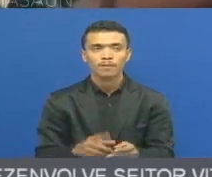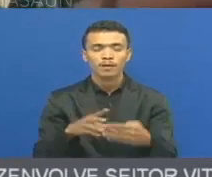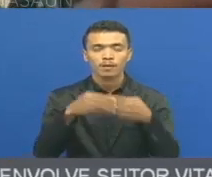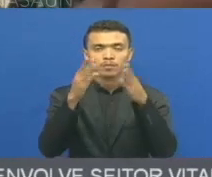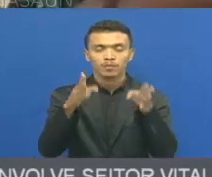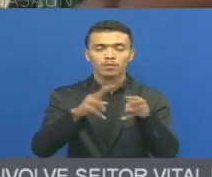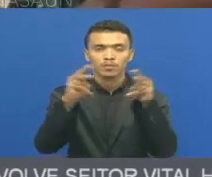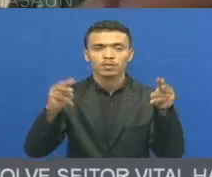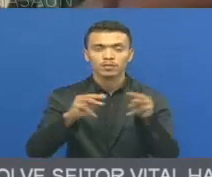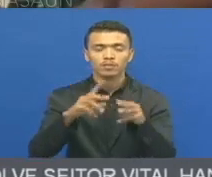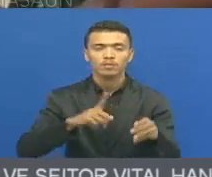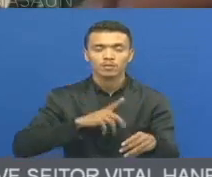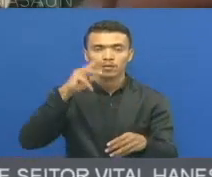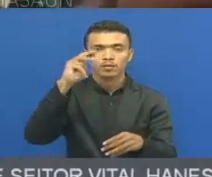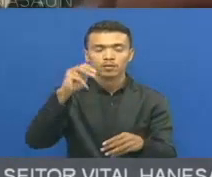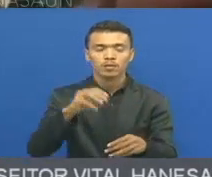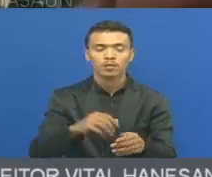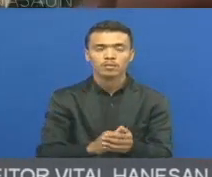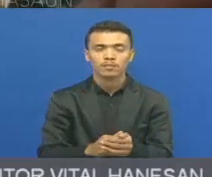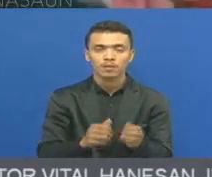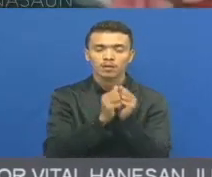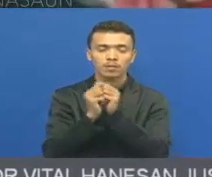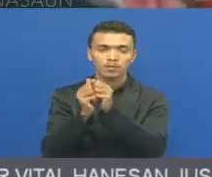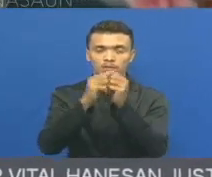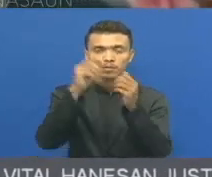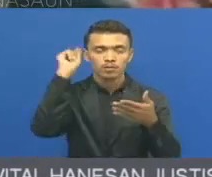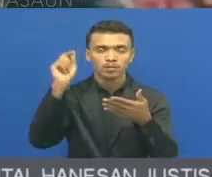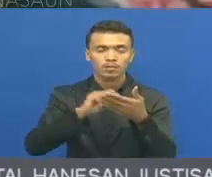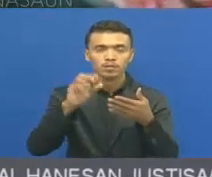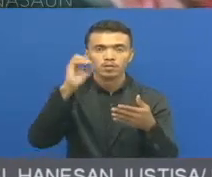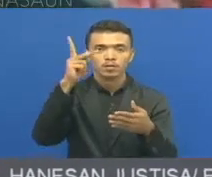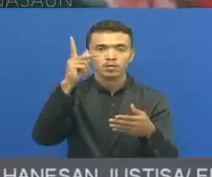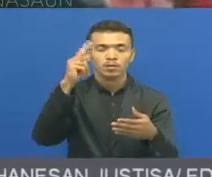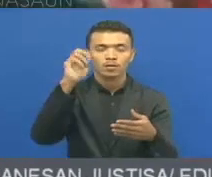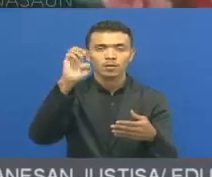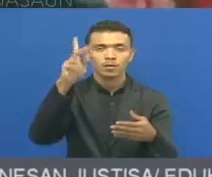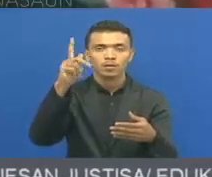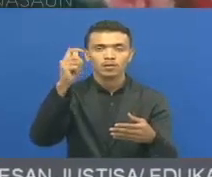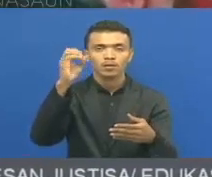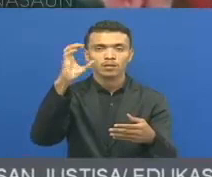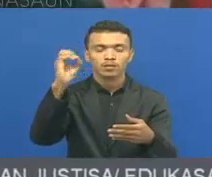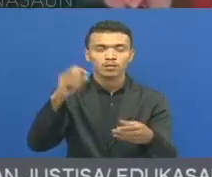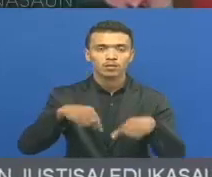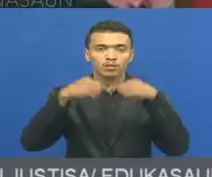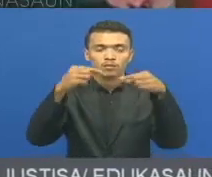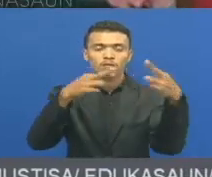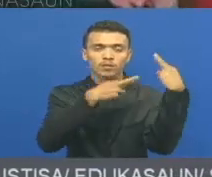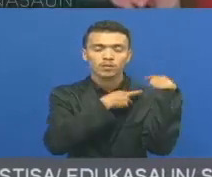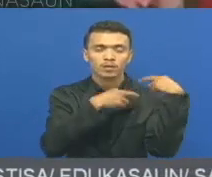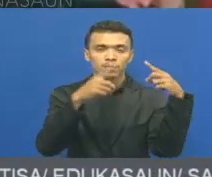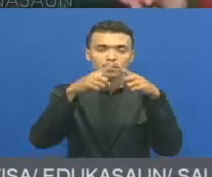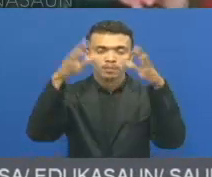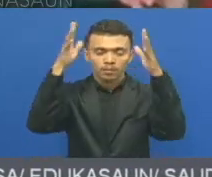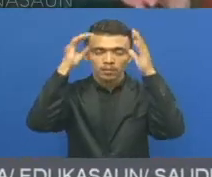Administrador Município Lautem, Domingos Sávio, junto com o secretário-executivo UNESCO Timor-Leste, Francisco Barreto, foi posse para presidente na estrutura